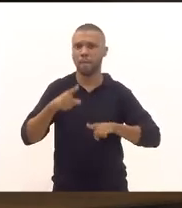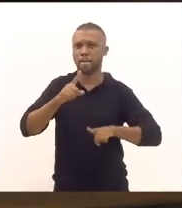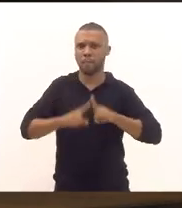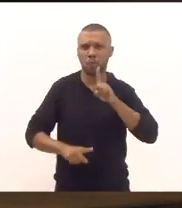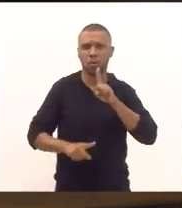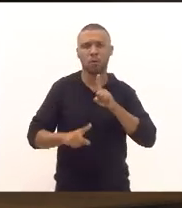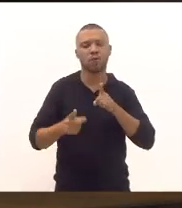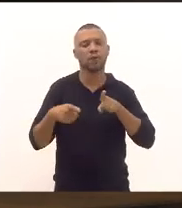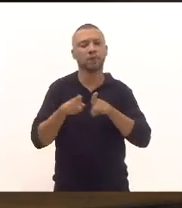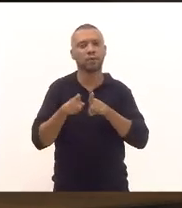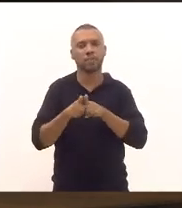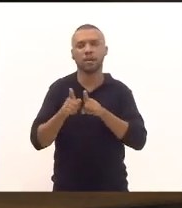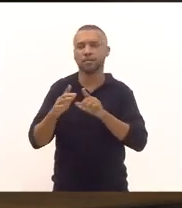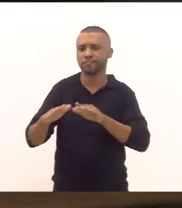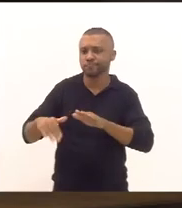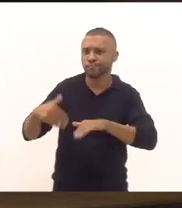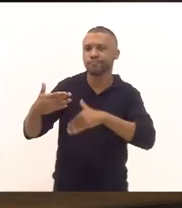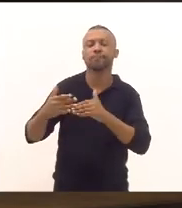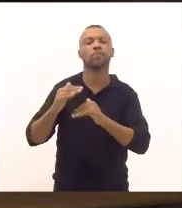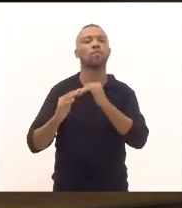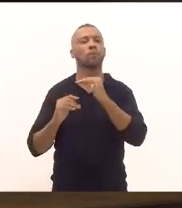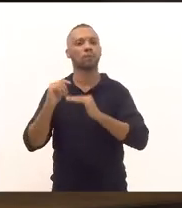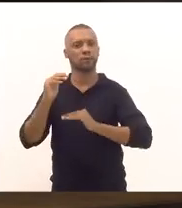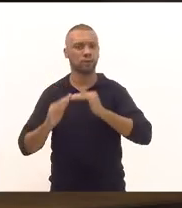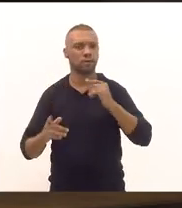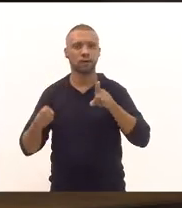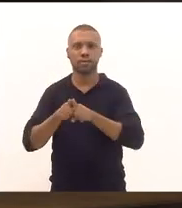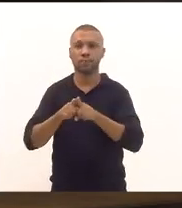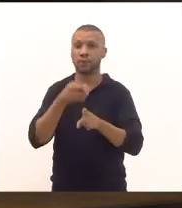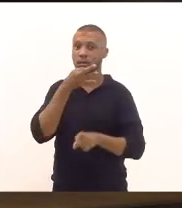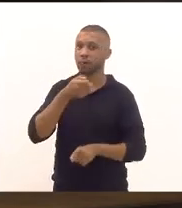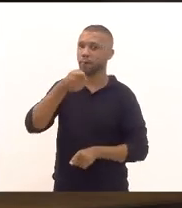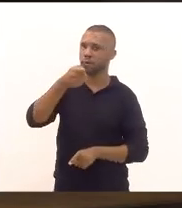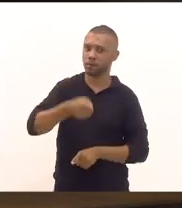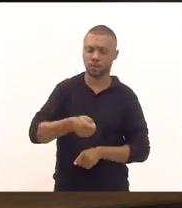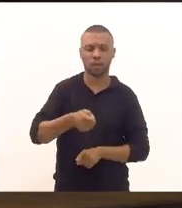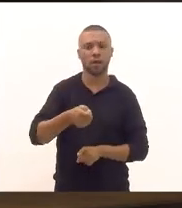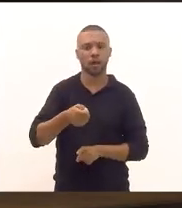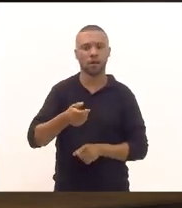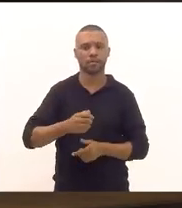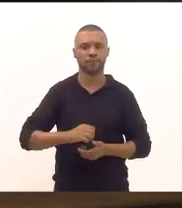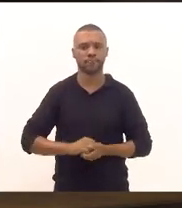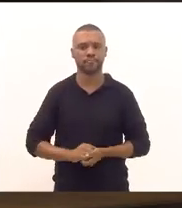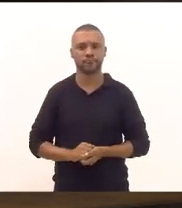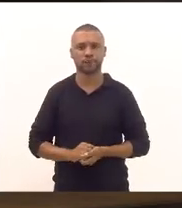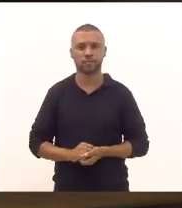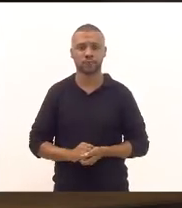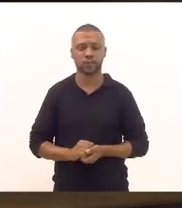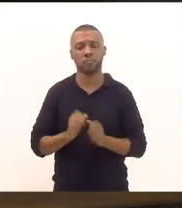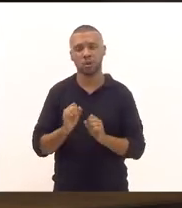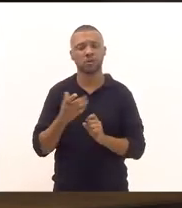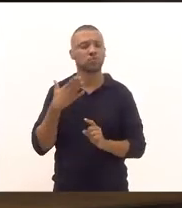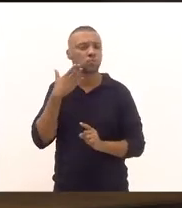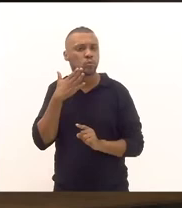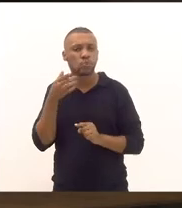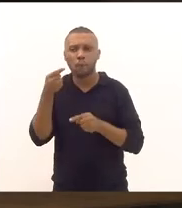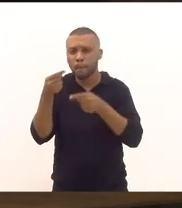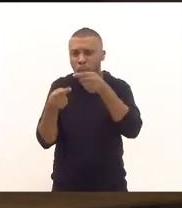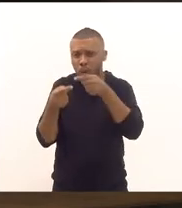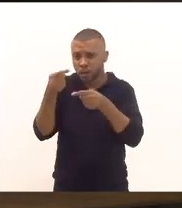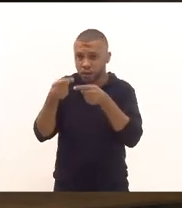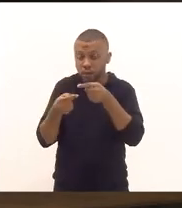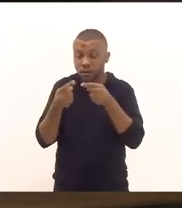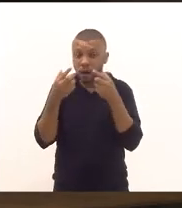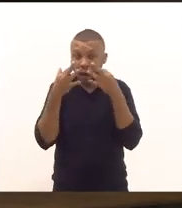e prosperar em suas carreiras esse polícia e se posicionar politicamente e